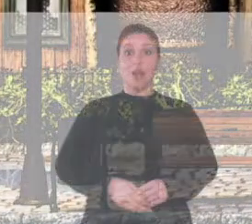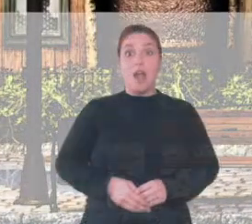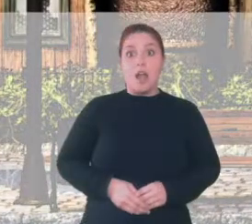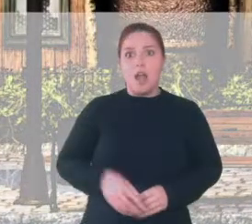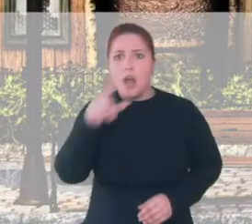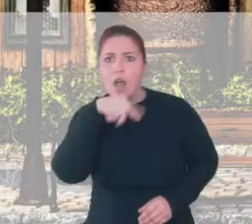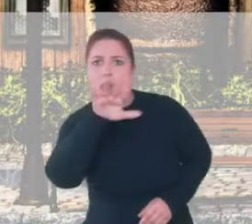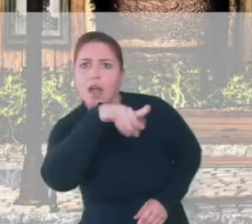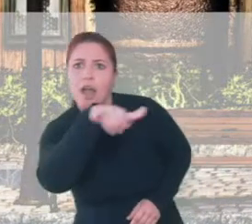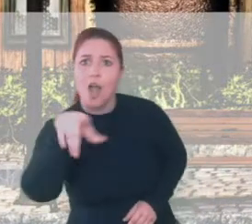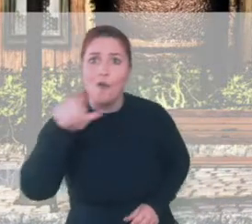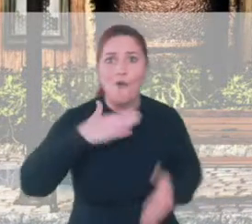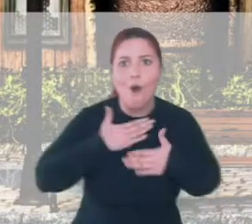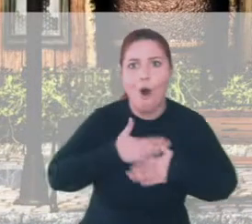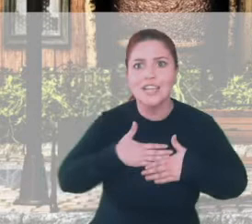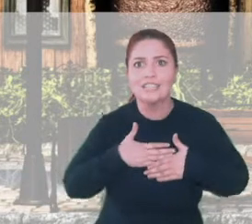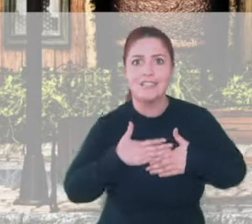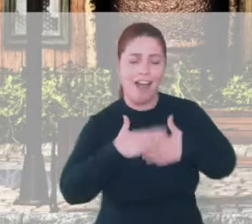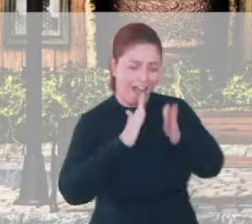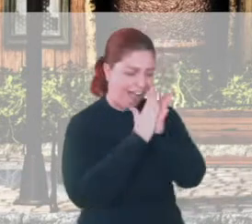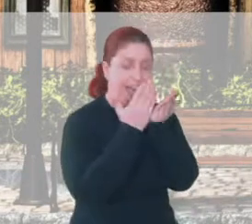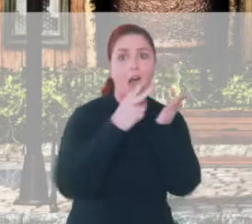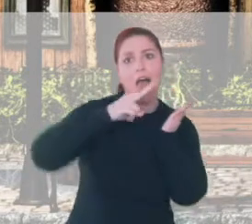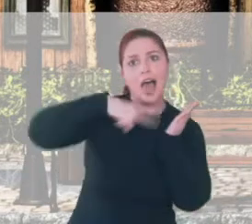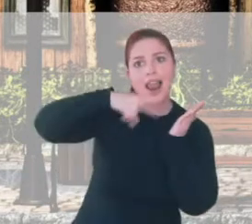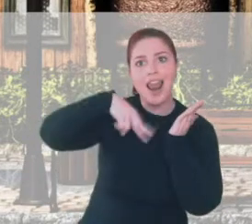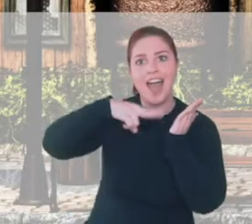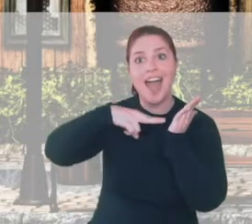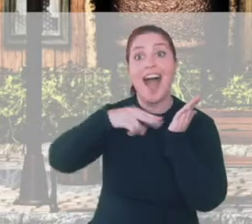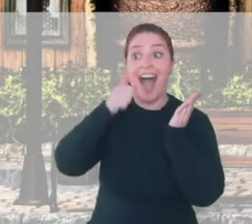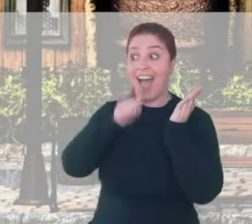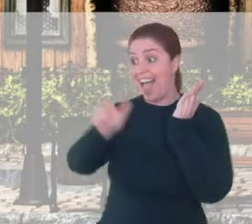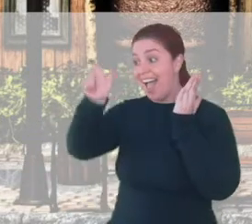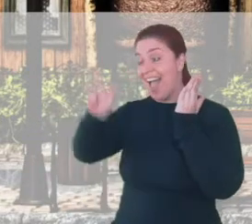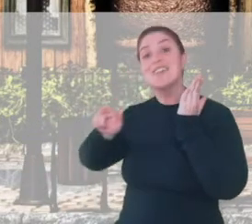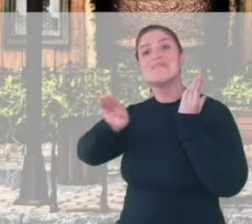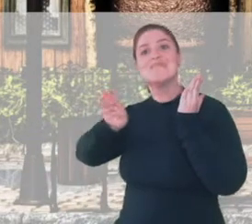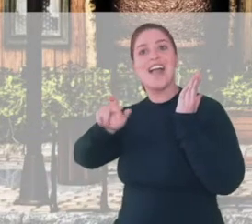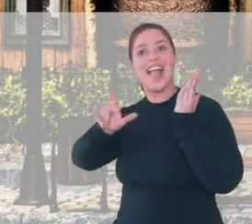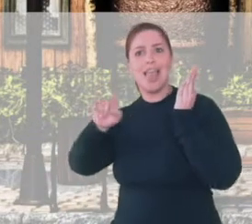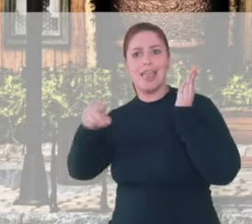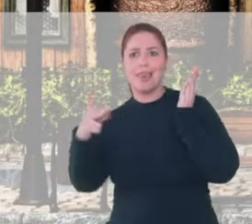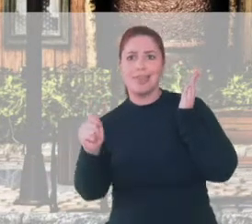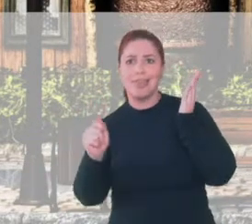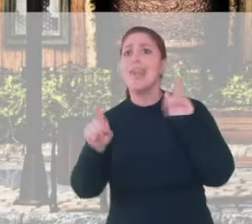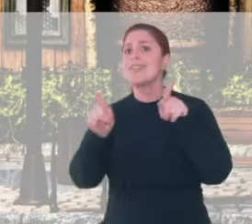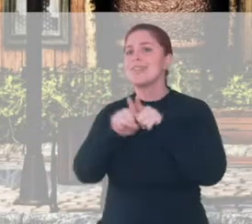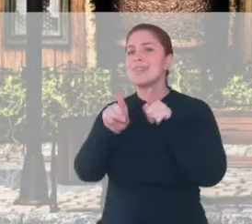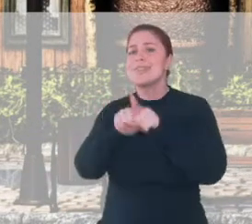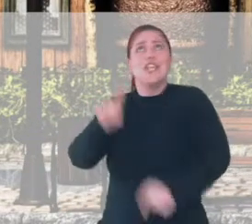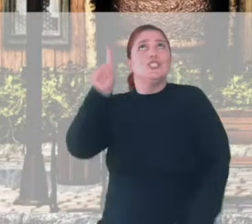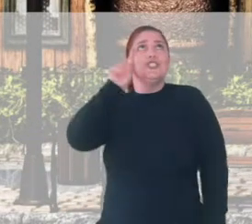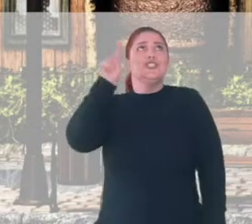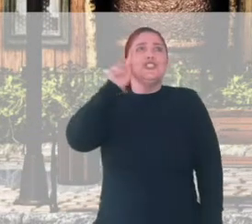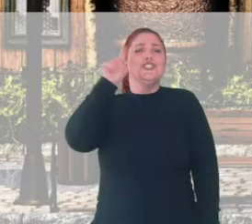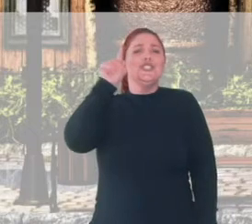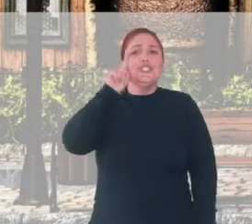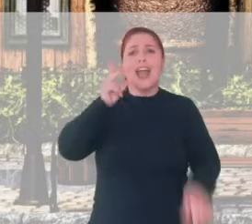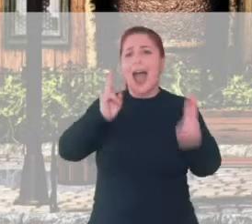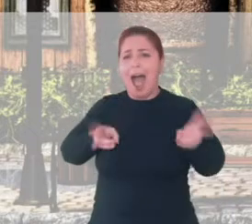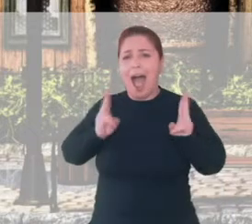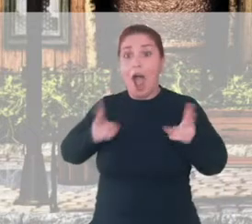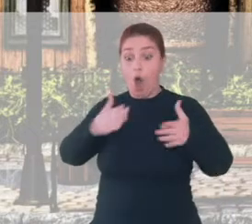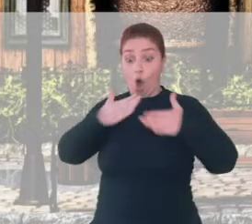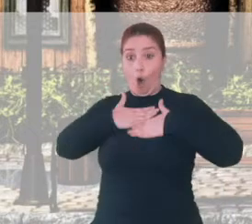Vocês aí, vocês gostam de ler? A Belinha também. Todos os dias, em qualquer lugar e a todo